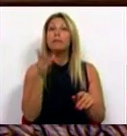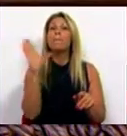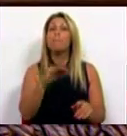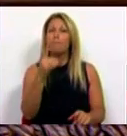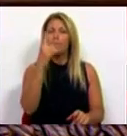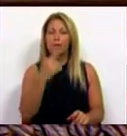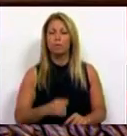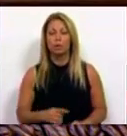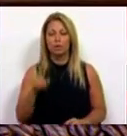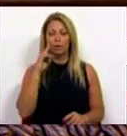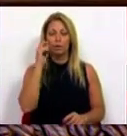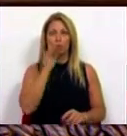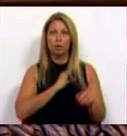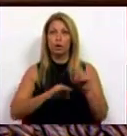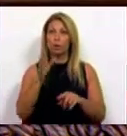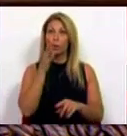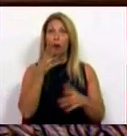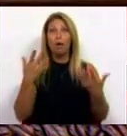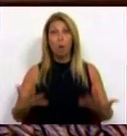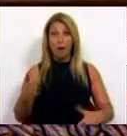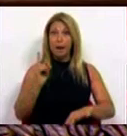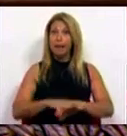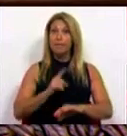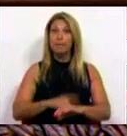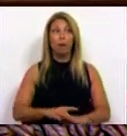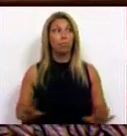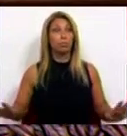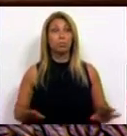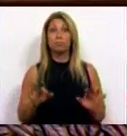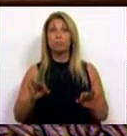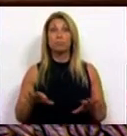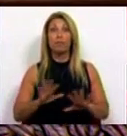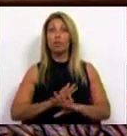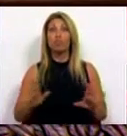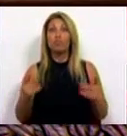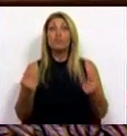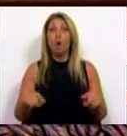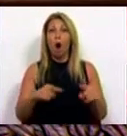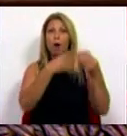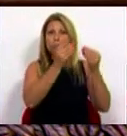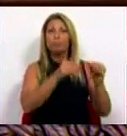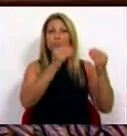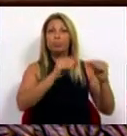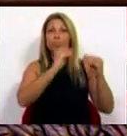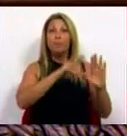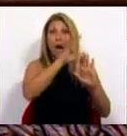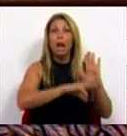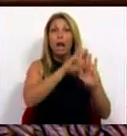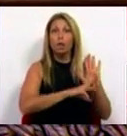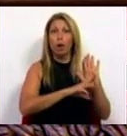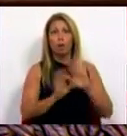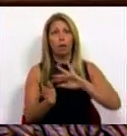senhoras e senhores deputados, que é tempo de deixarmos apenas de produzir relatórios para passarmos à prática.